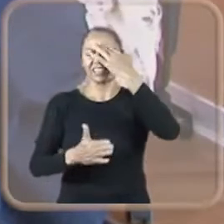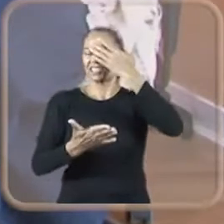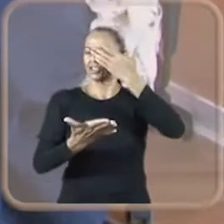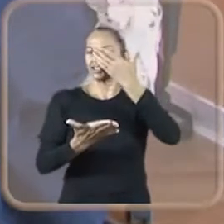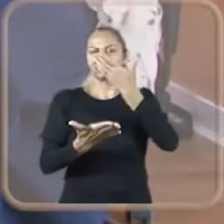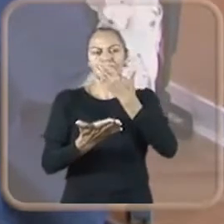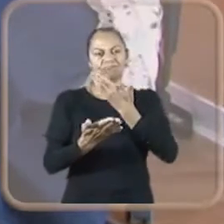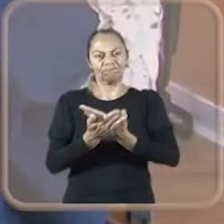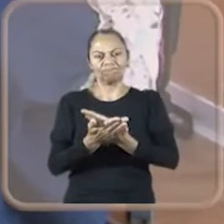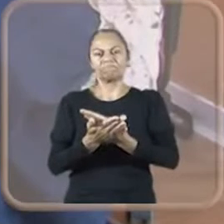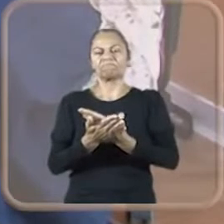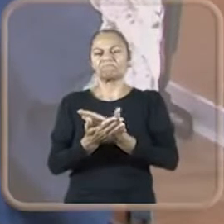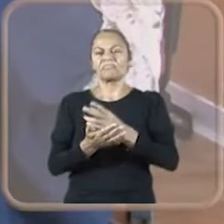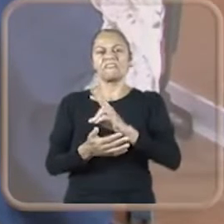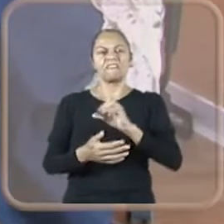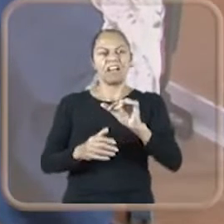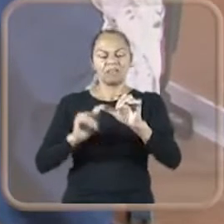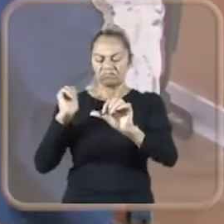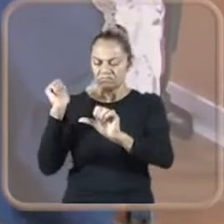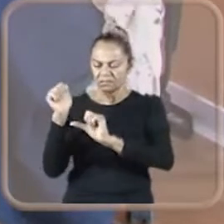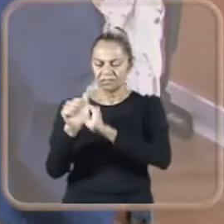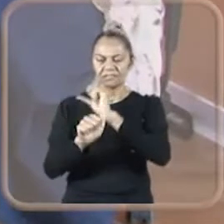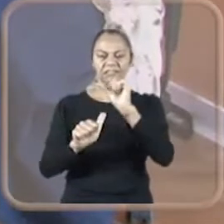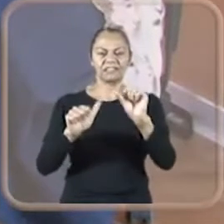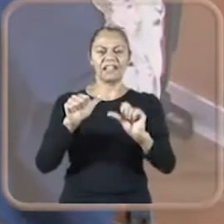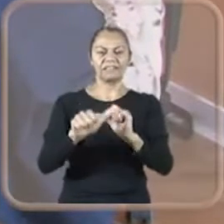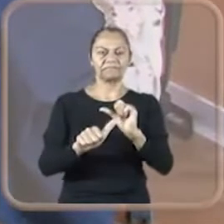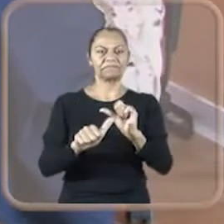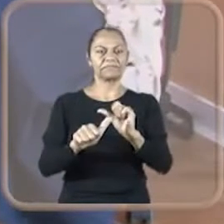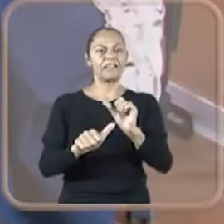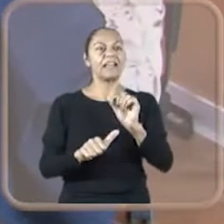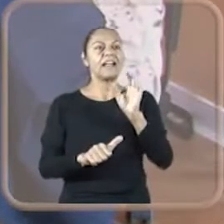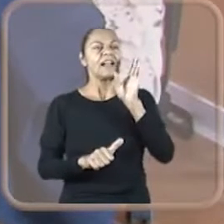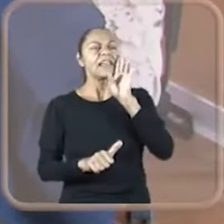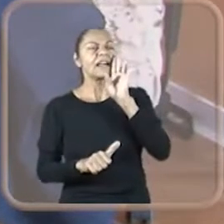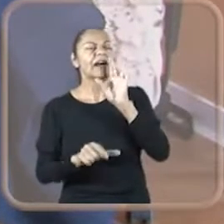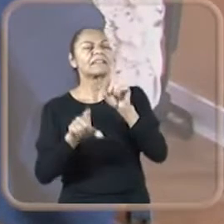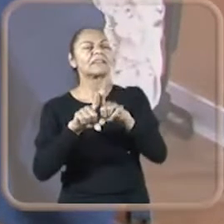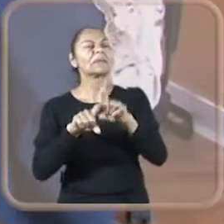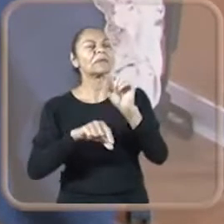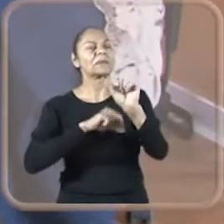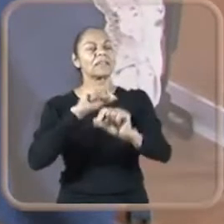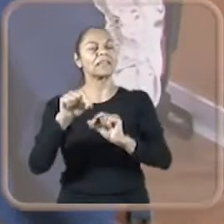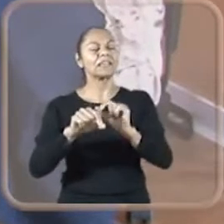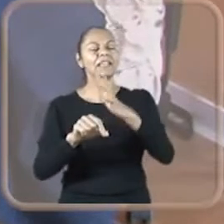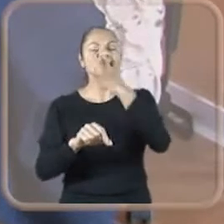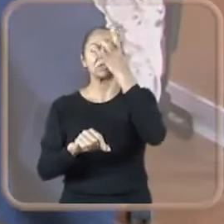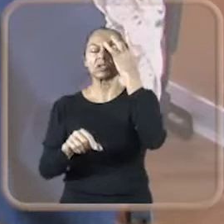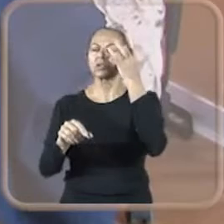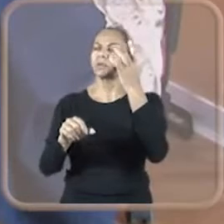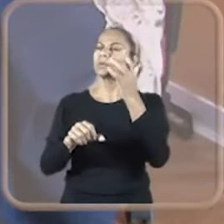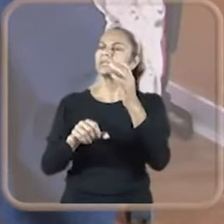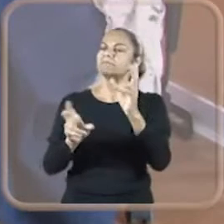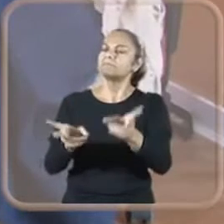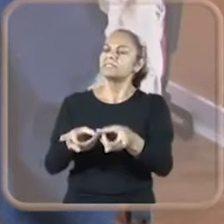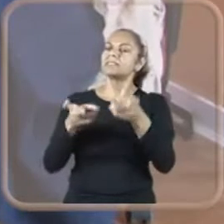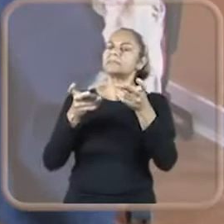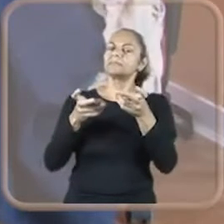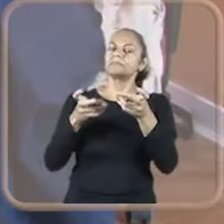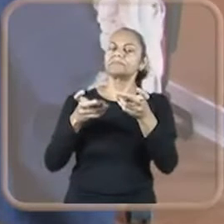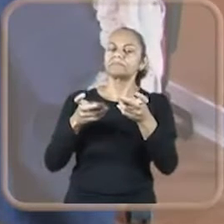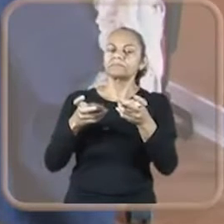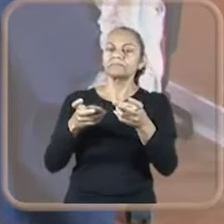na gente, na comunidade que a gente está. Eu acho que o mais bacana também as pessoas perceberem que